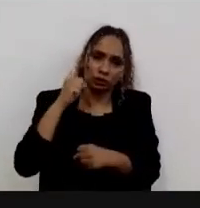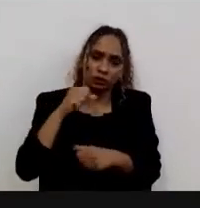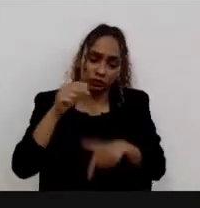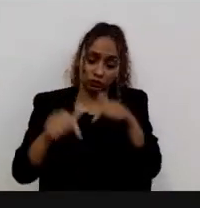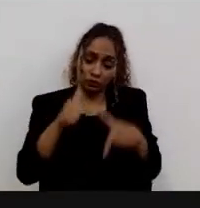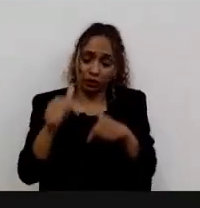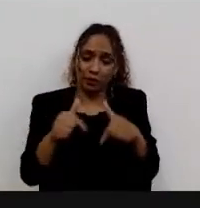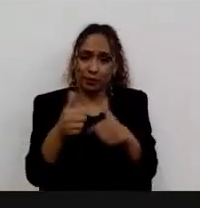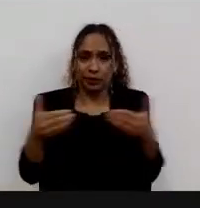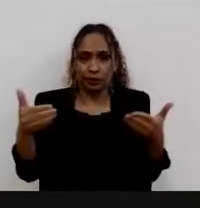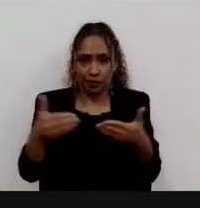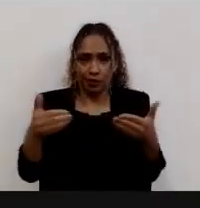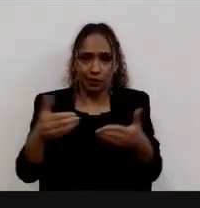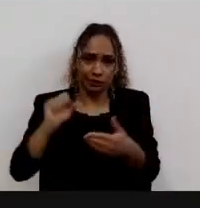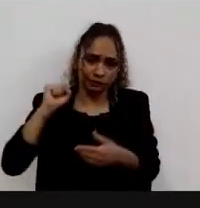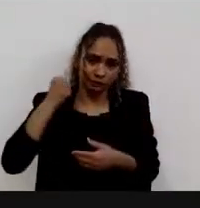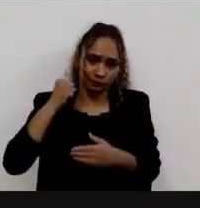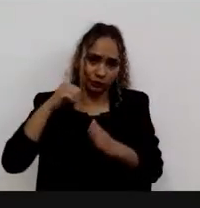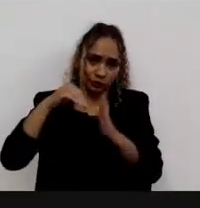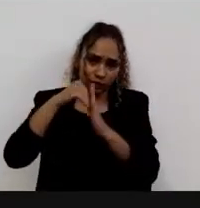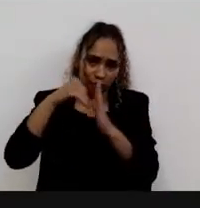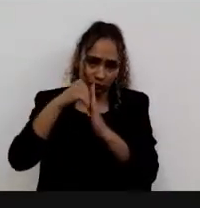exercício atualmente no Senado Federal.